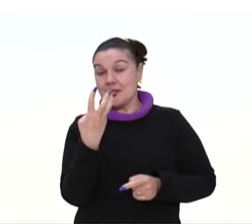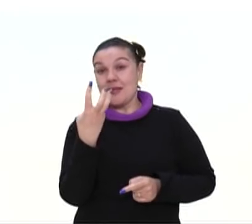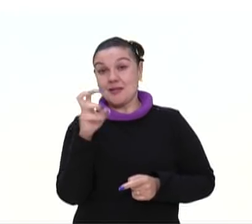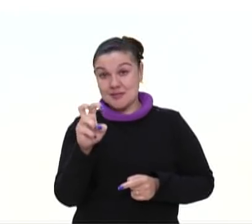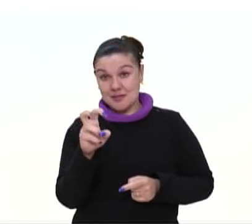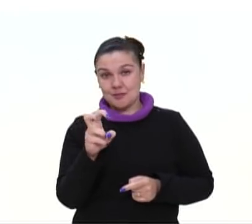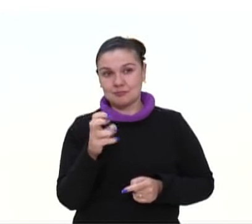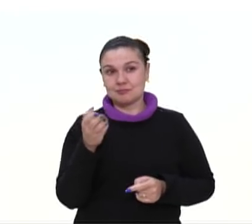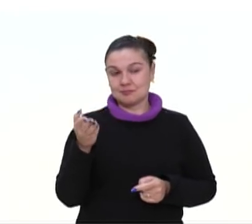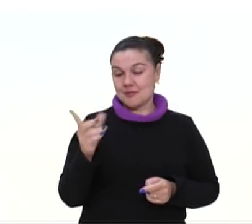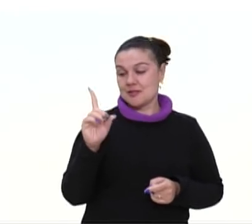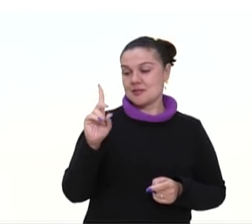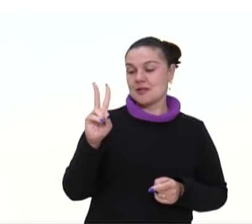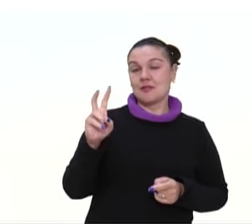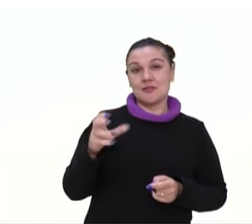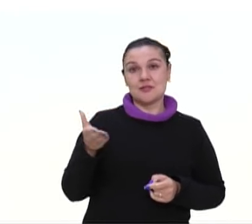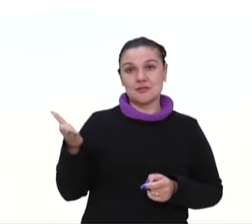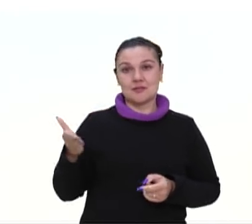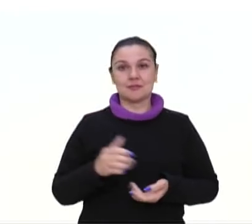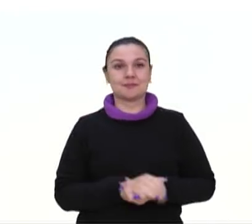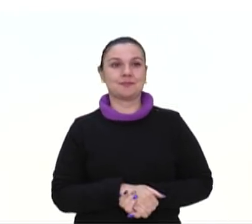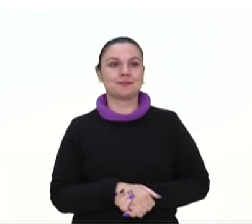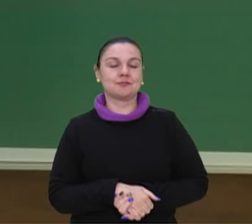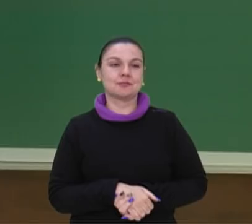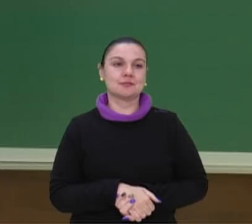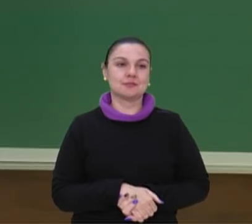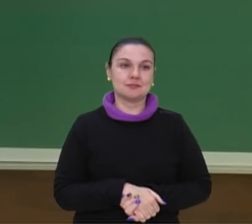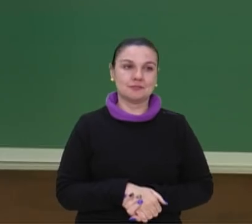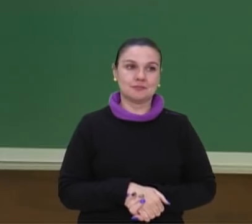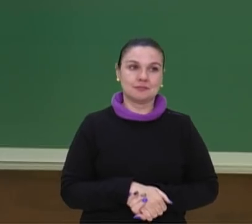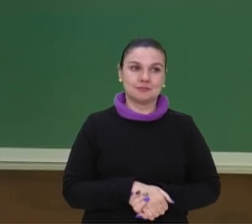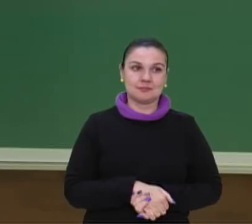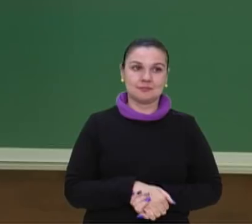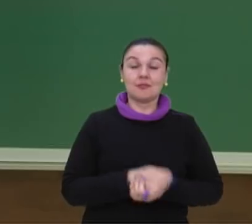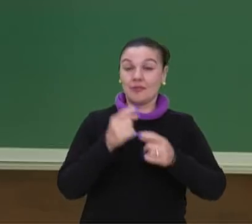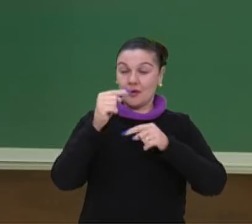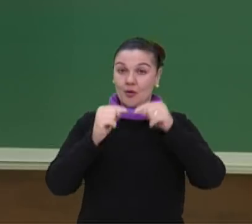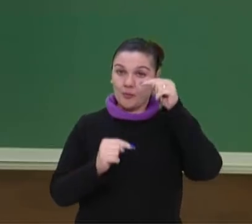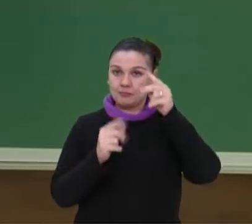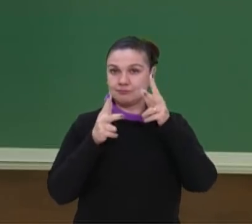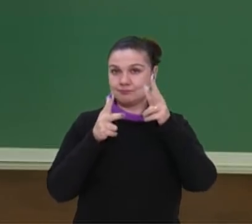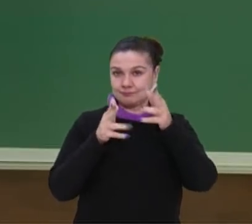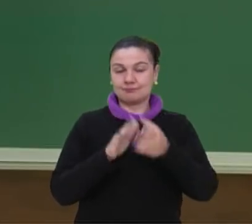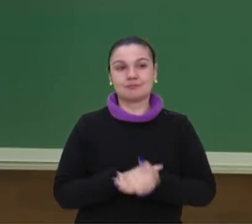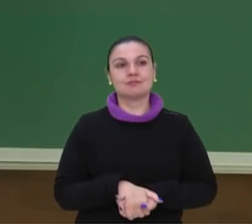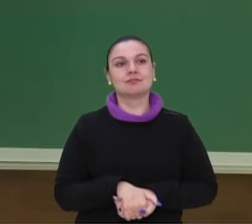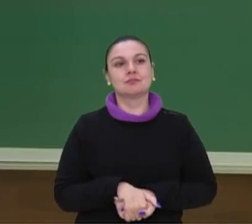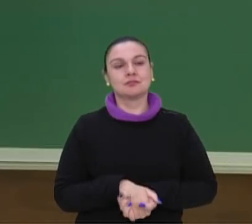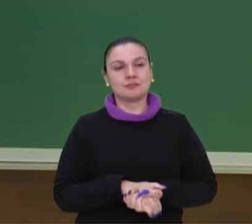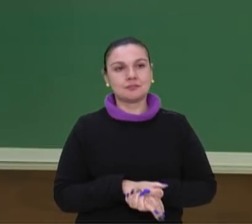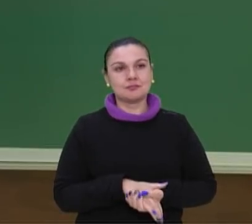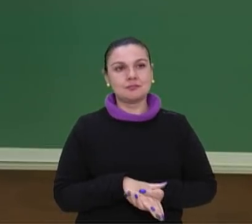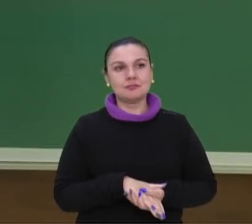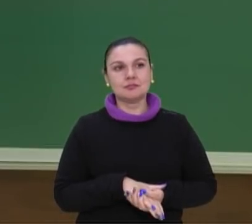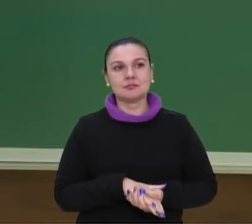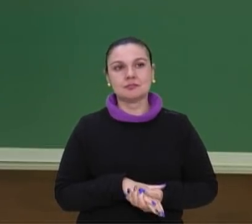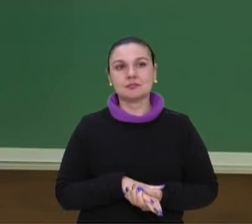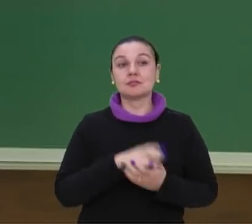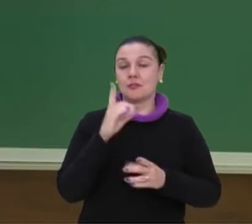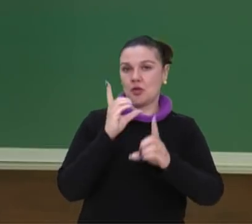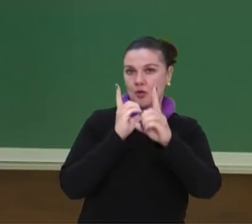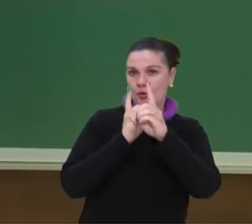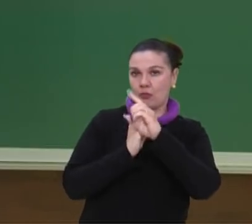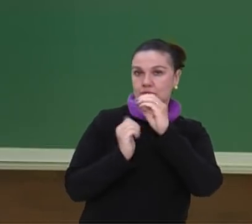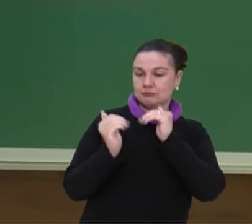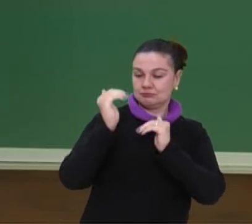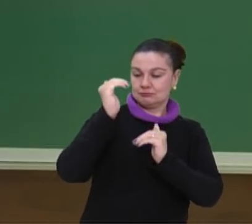menos 35, pronto, ó, é claro que não foi definido, ângulos opostos são iguais, né? Se você já encontrar um,